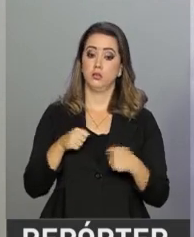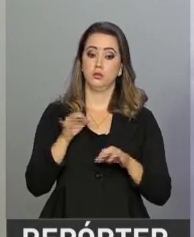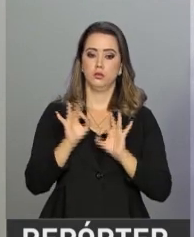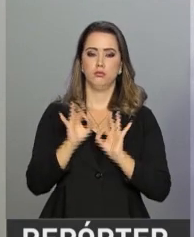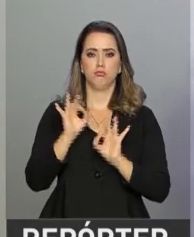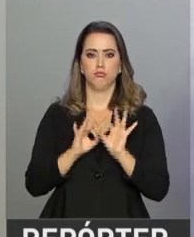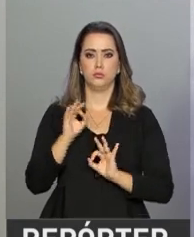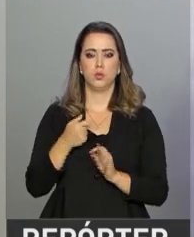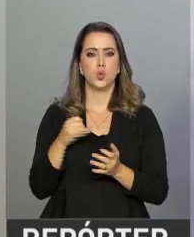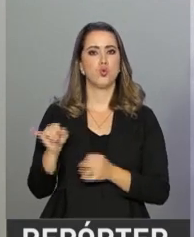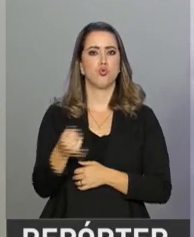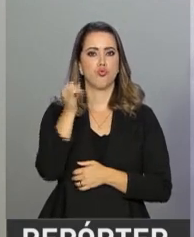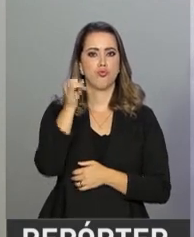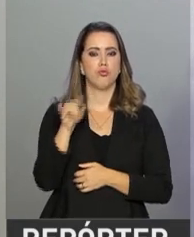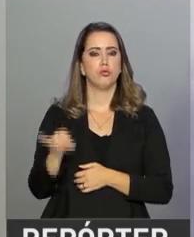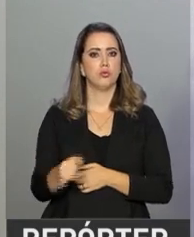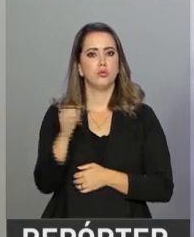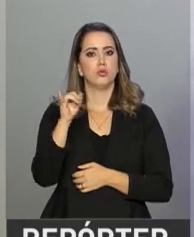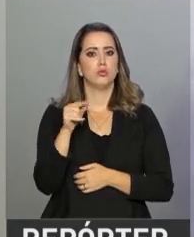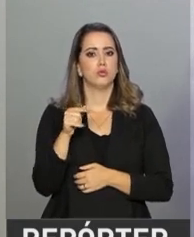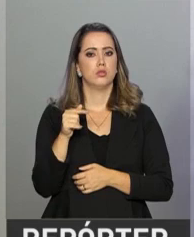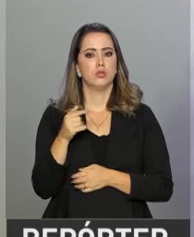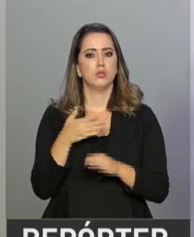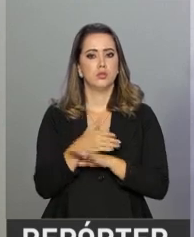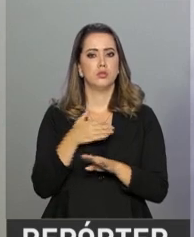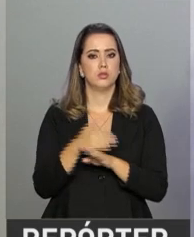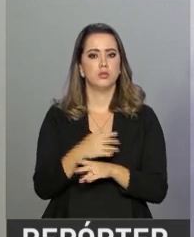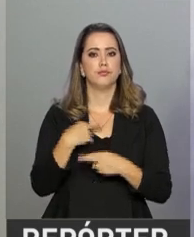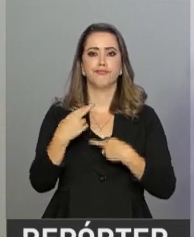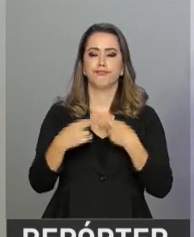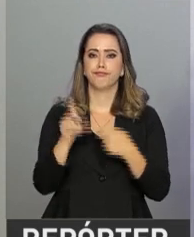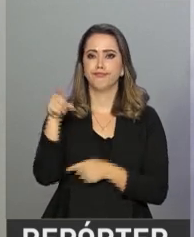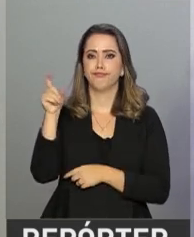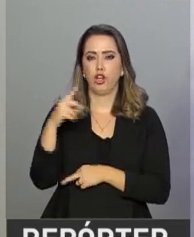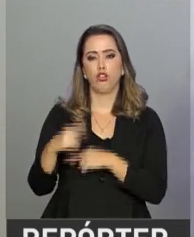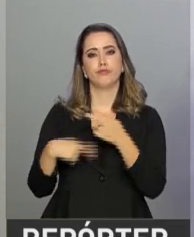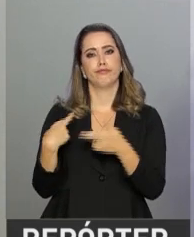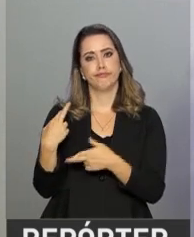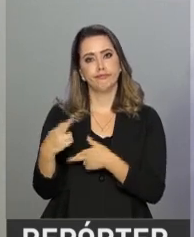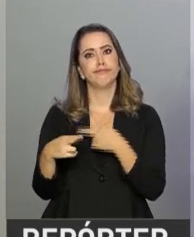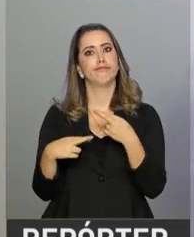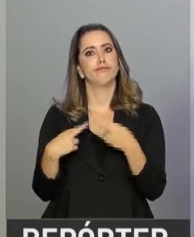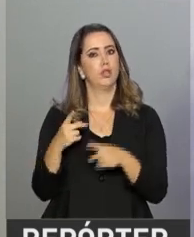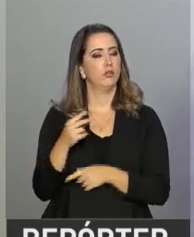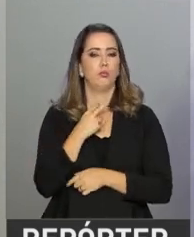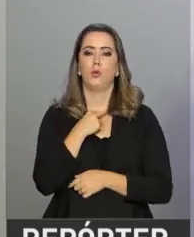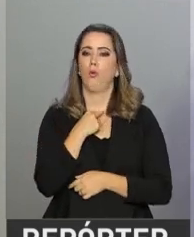trabalho de pagar juros de pagar é entrar no crédito rotativo por exemplo do cartão de crédito é